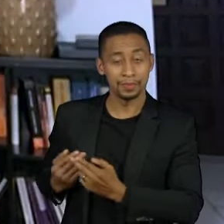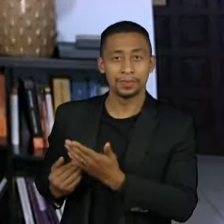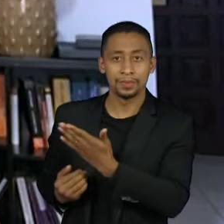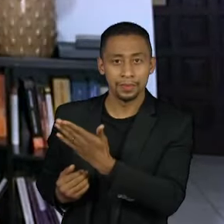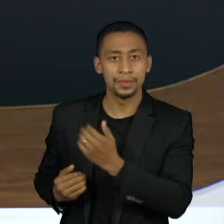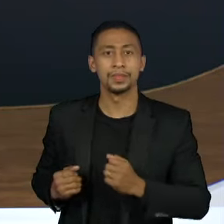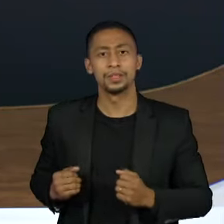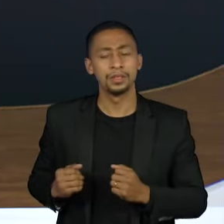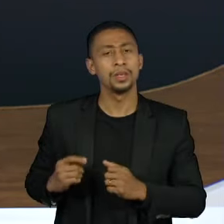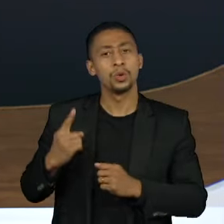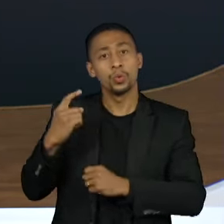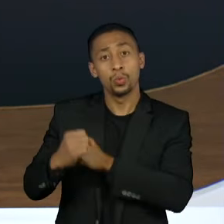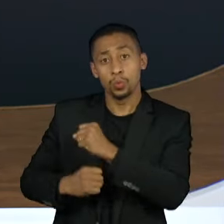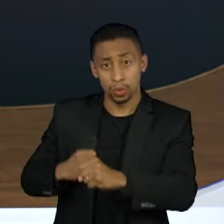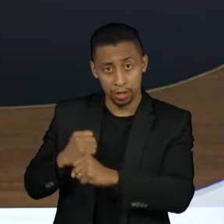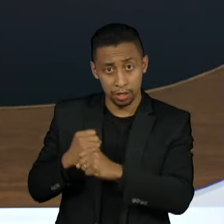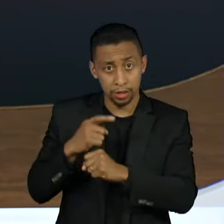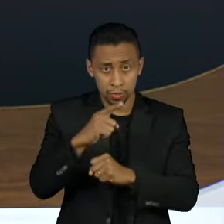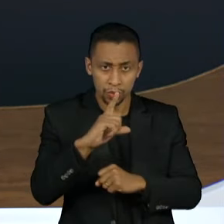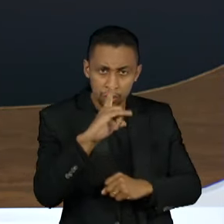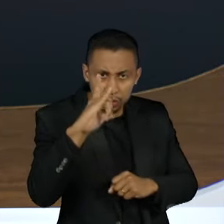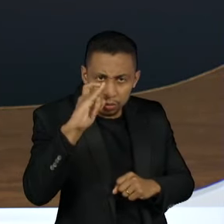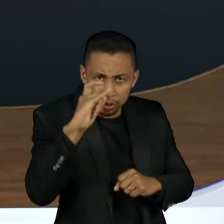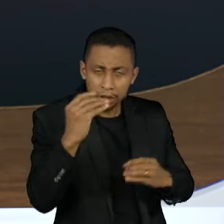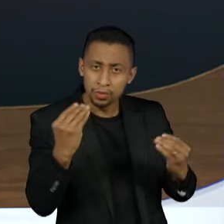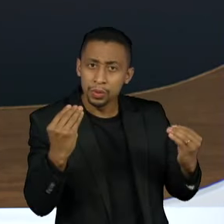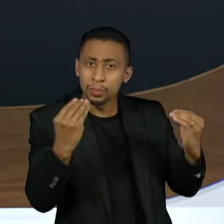Chimamanda, há cerca de um ano, você postou no Instagram